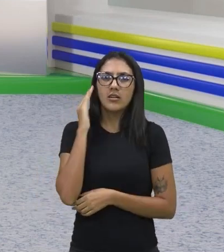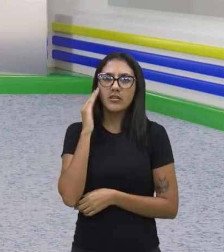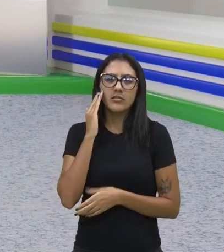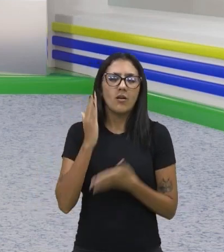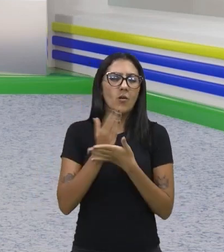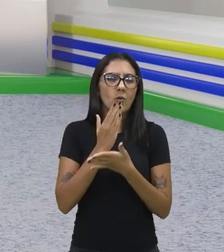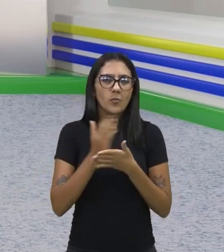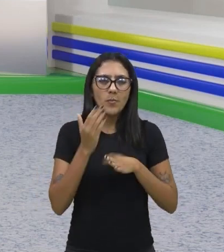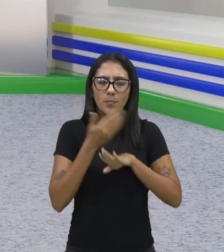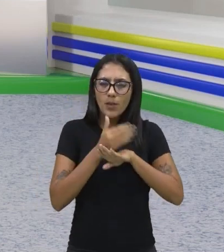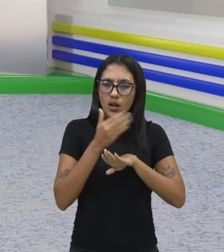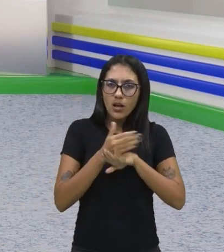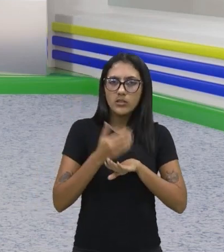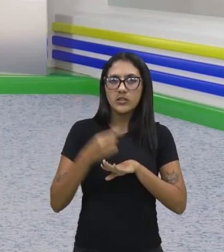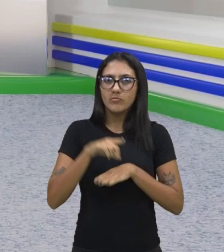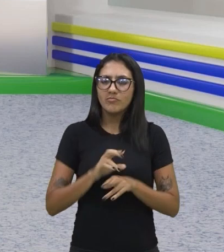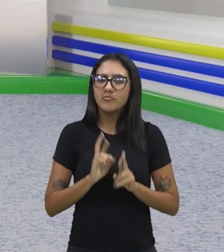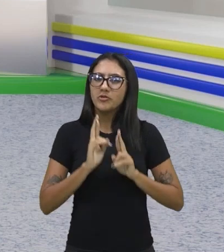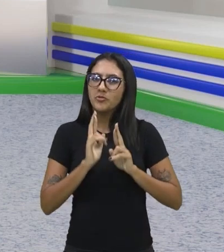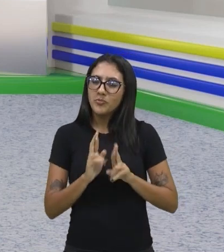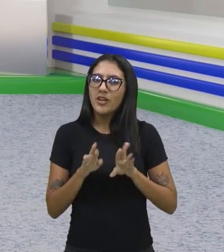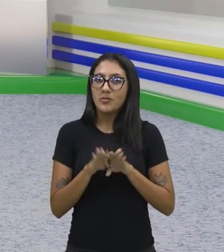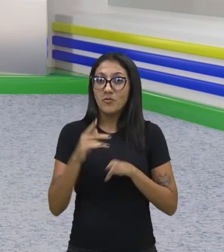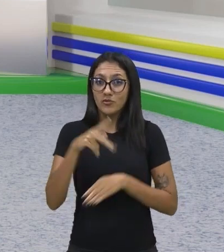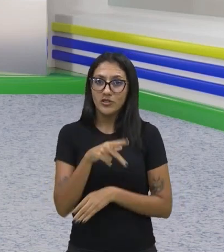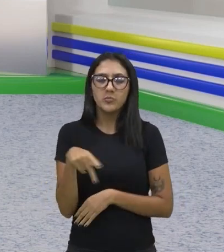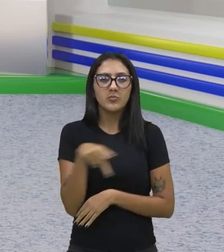clareza, né, das nossas práticas, daquilo que a gente